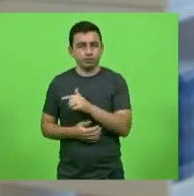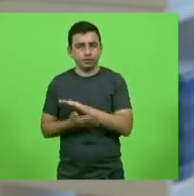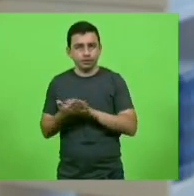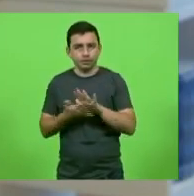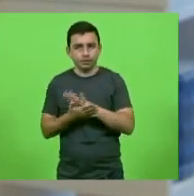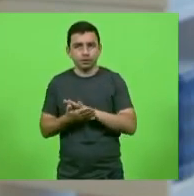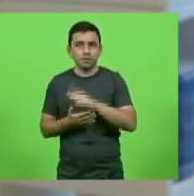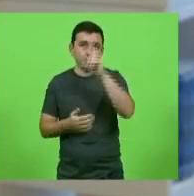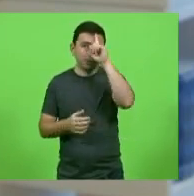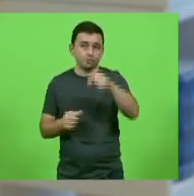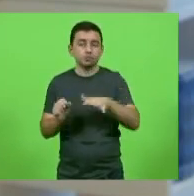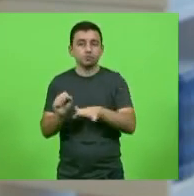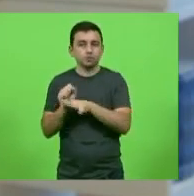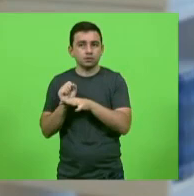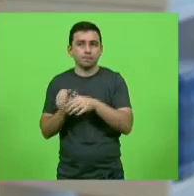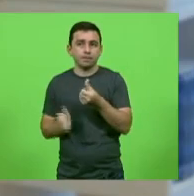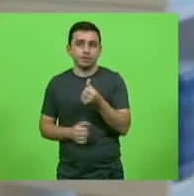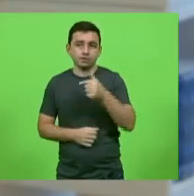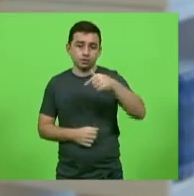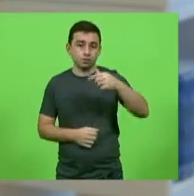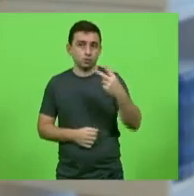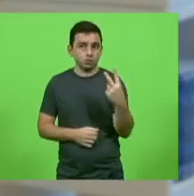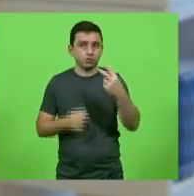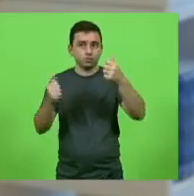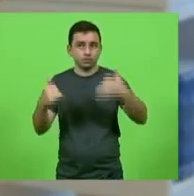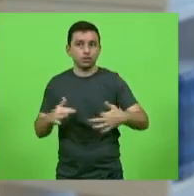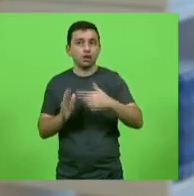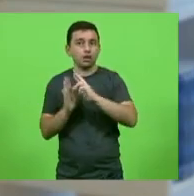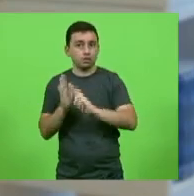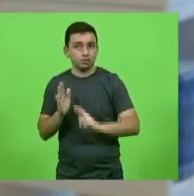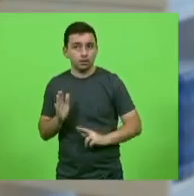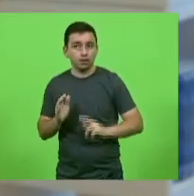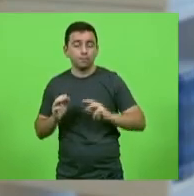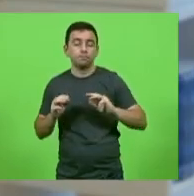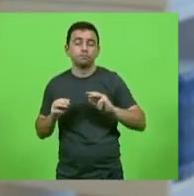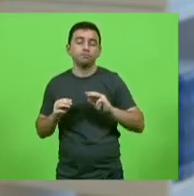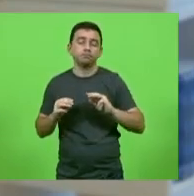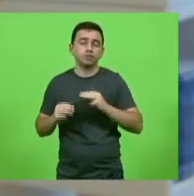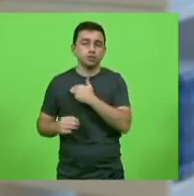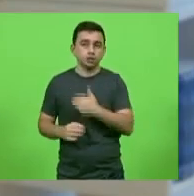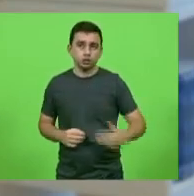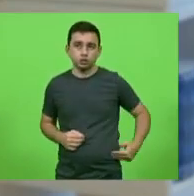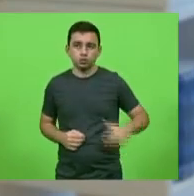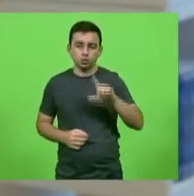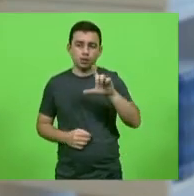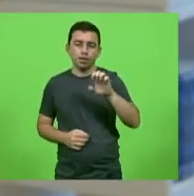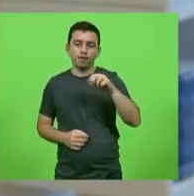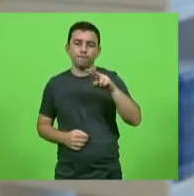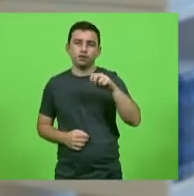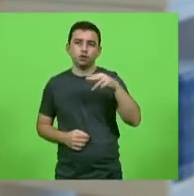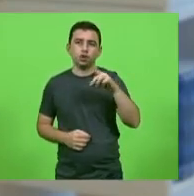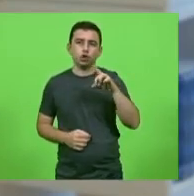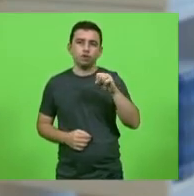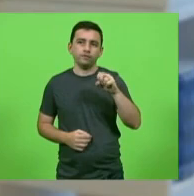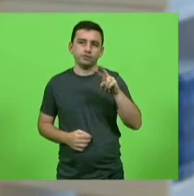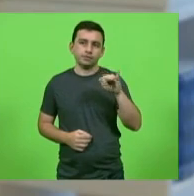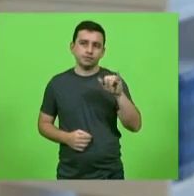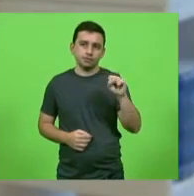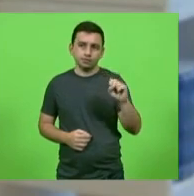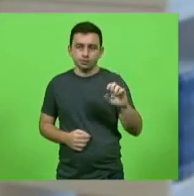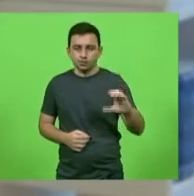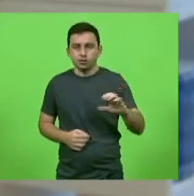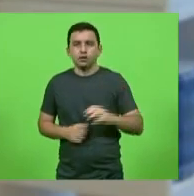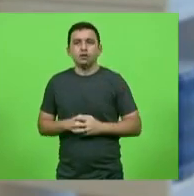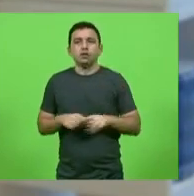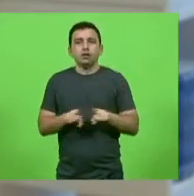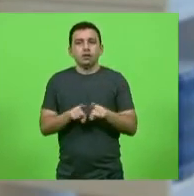segurança 30672, de relatoria do ministro Lewandowski. No mesmo sentido, MS 23885, de relatoria